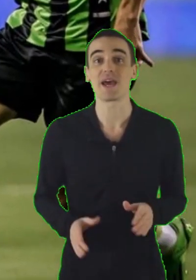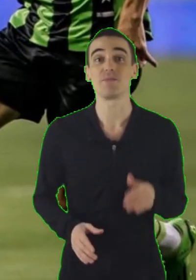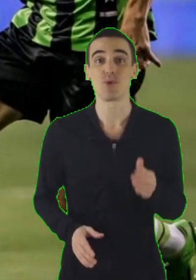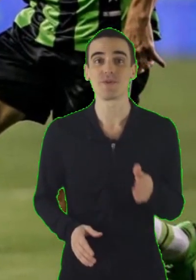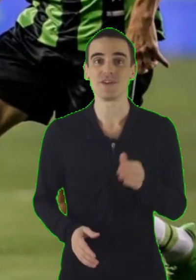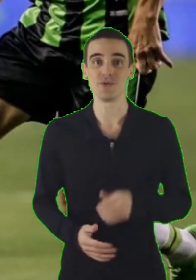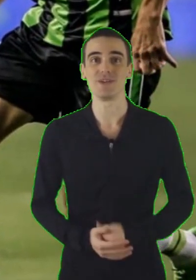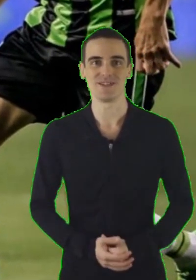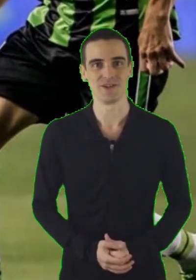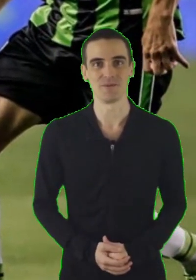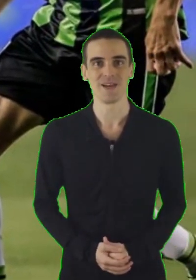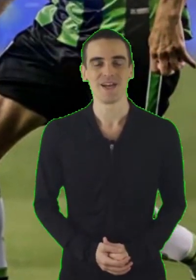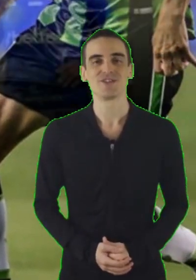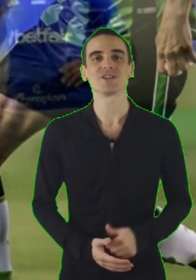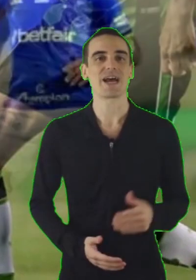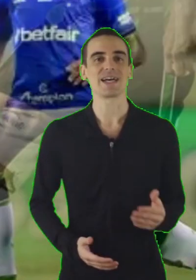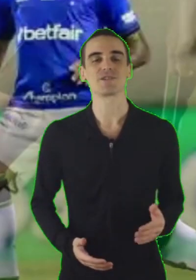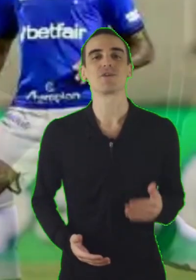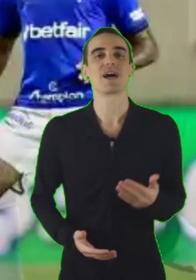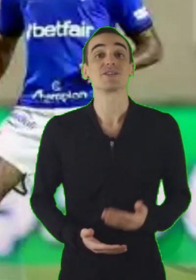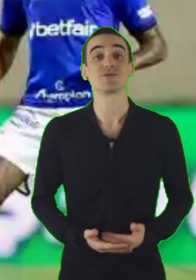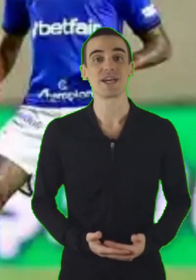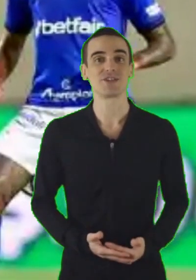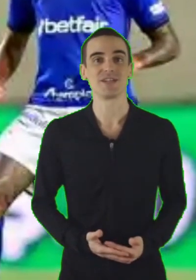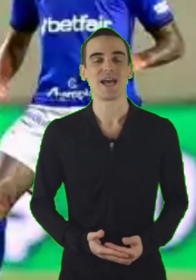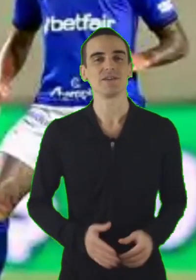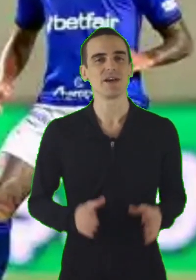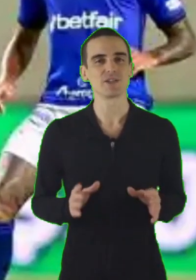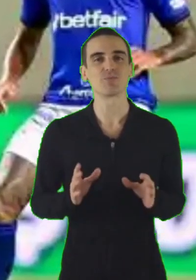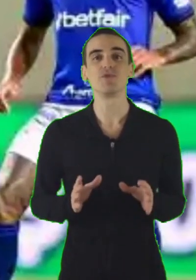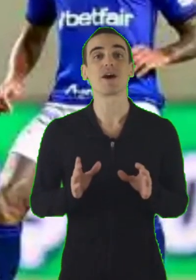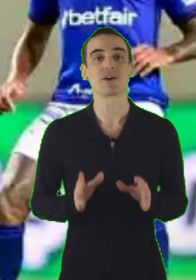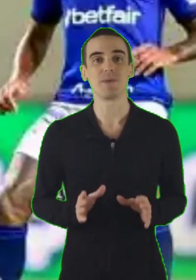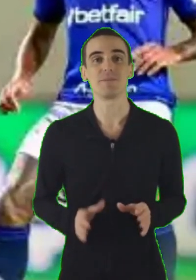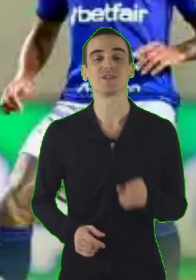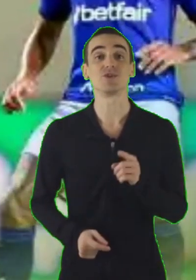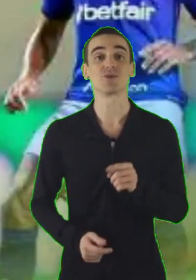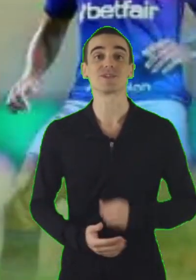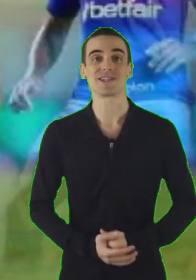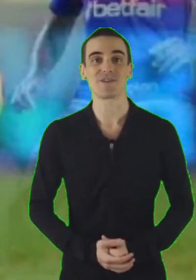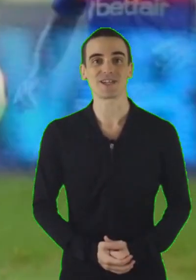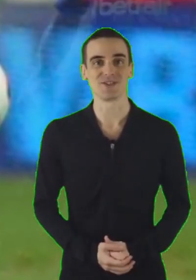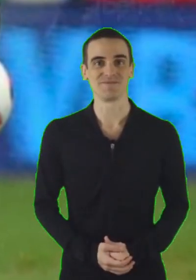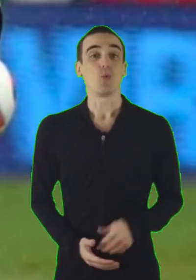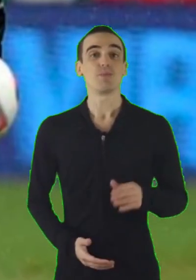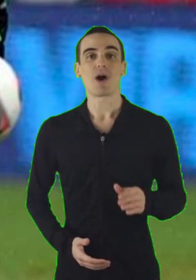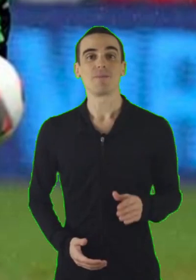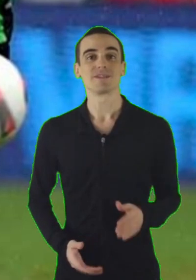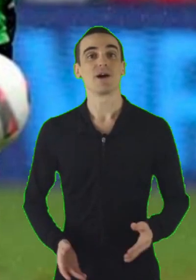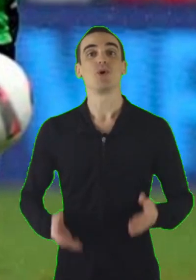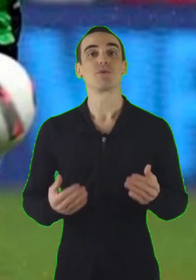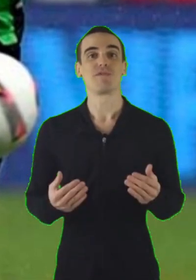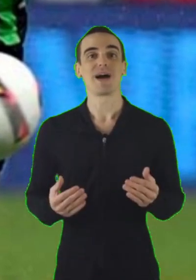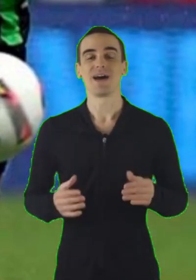4 pontos abaixo, mas o desempenho do time disparou alerta tanto quanto a situação da tabela do Campeonato Brasileiro. Em 105 minutos de clássico,